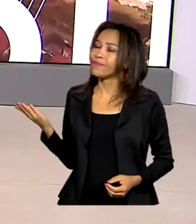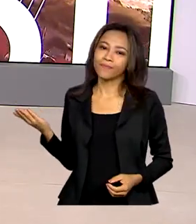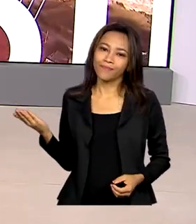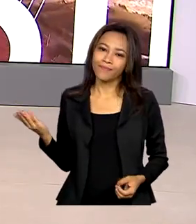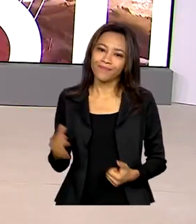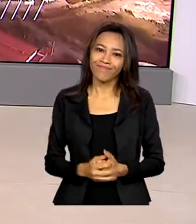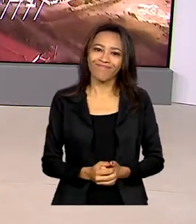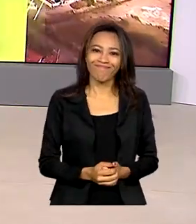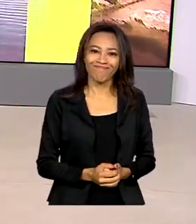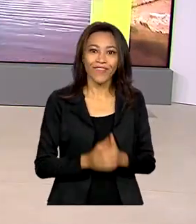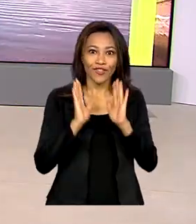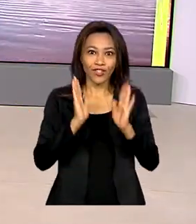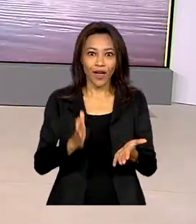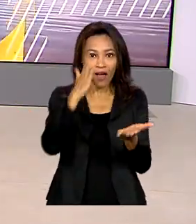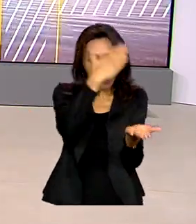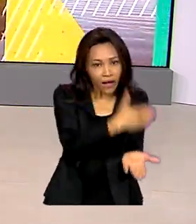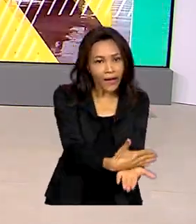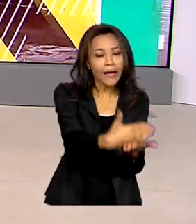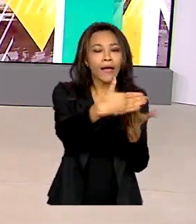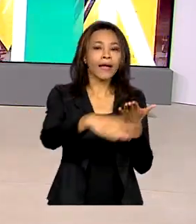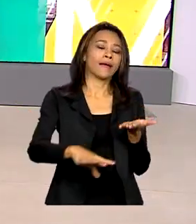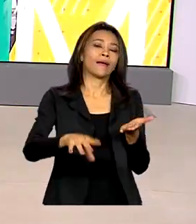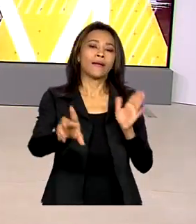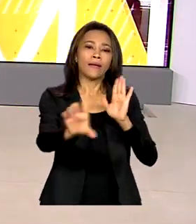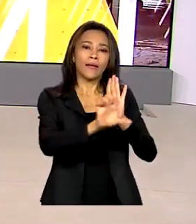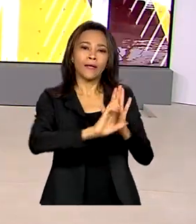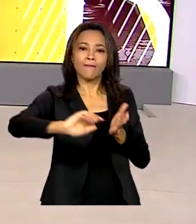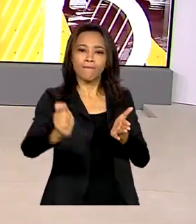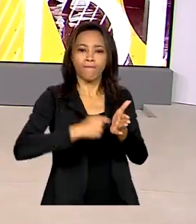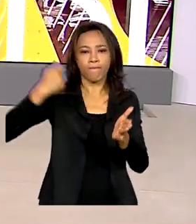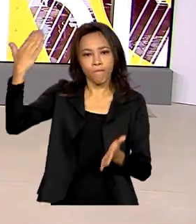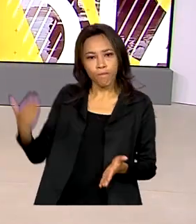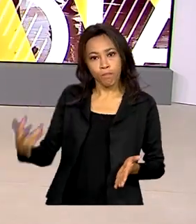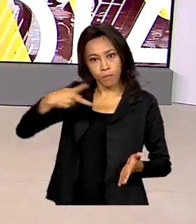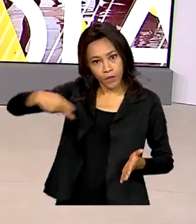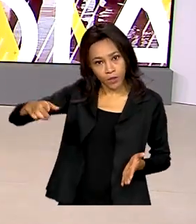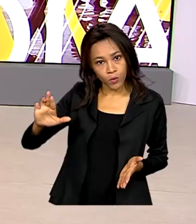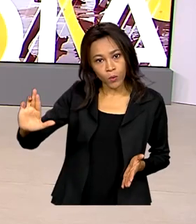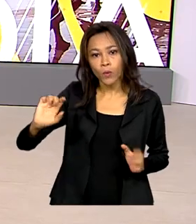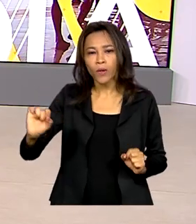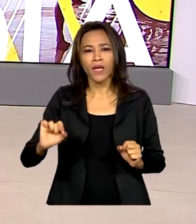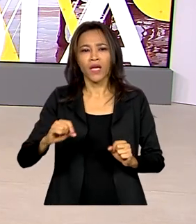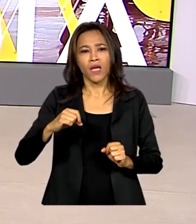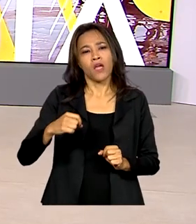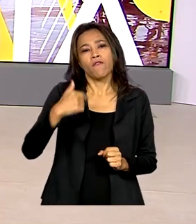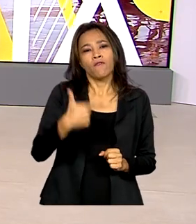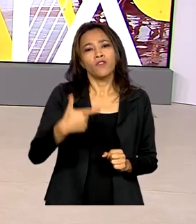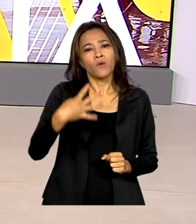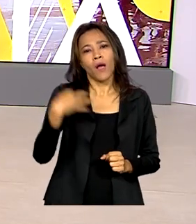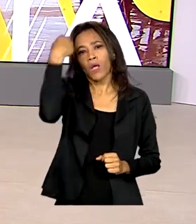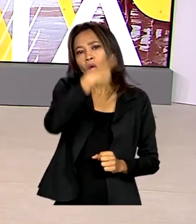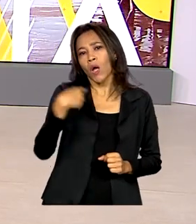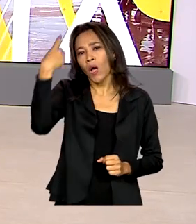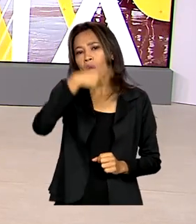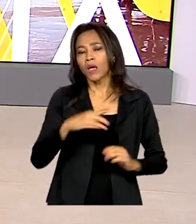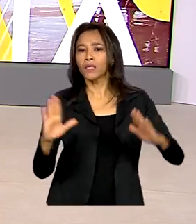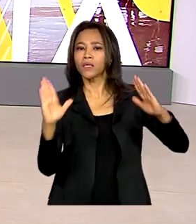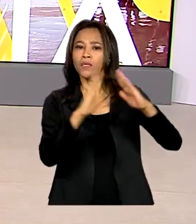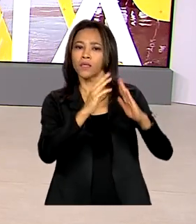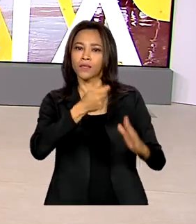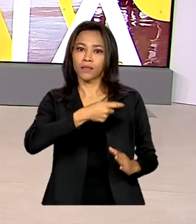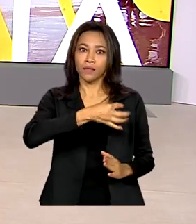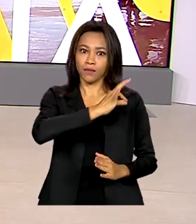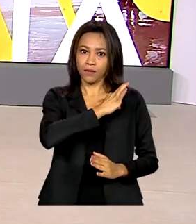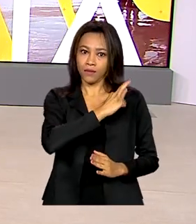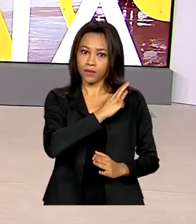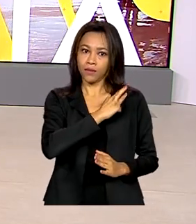Já está valendo a lei sancionada pelo presidente Lula, que prevê o funcionamento 24 horas de delegacias especializadas de